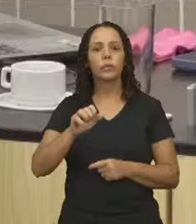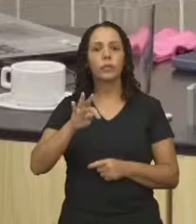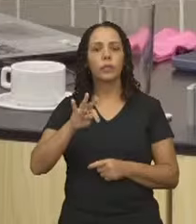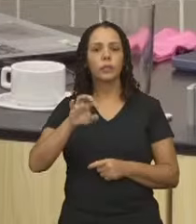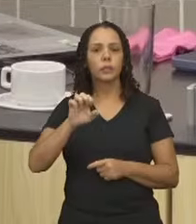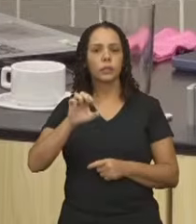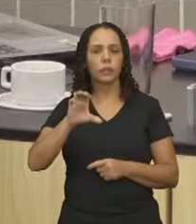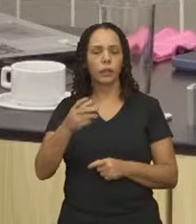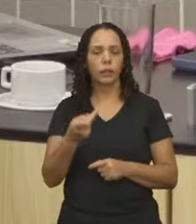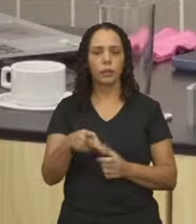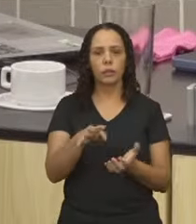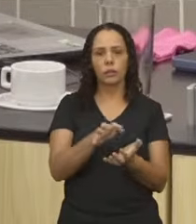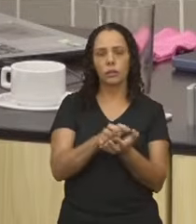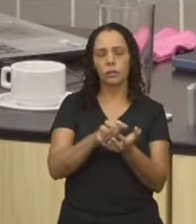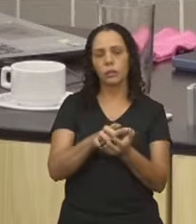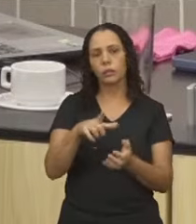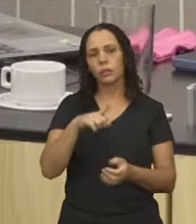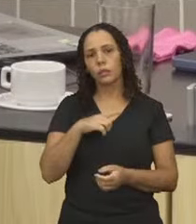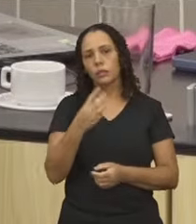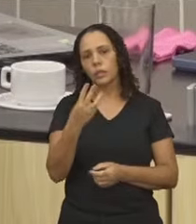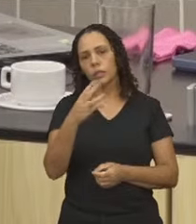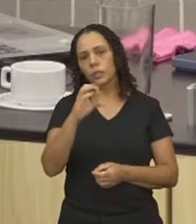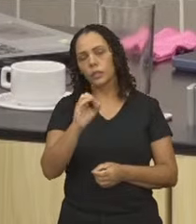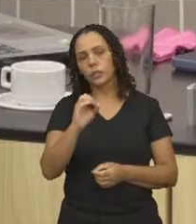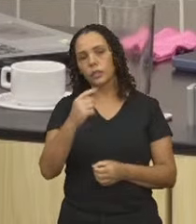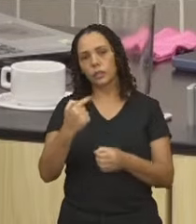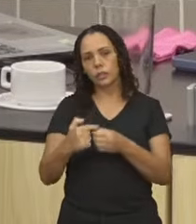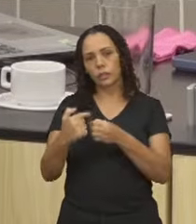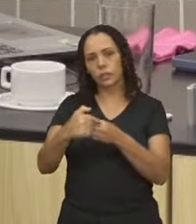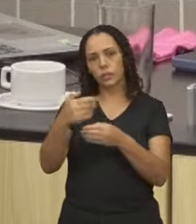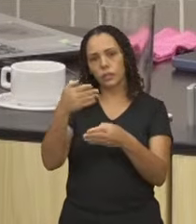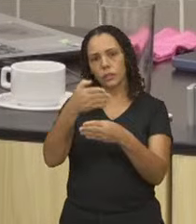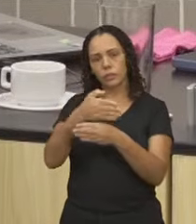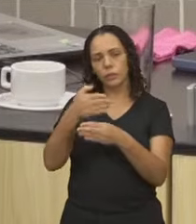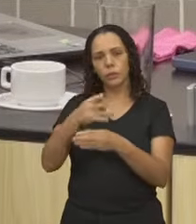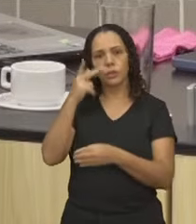cerca de 30 cidades do estado de São Paulo